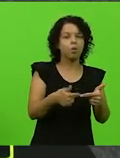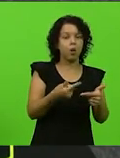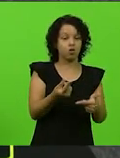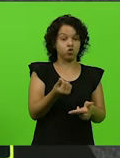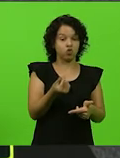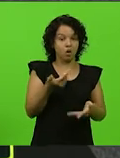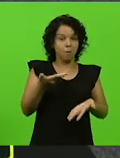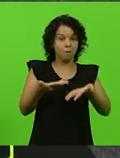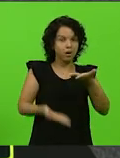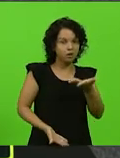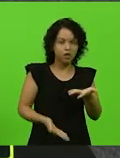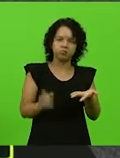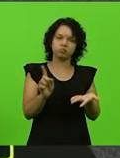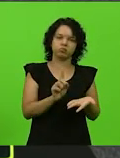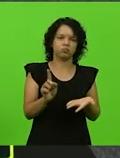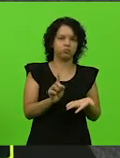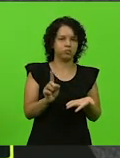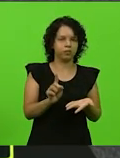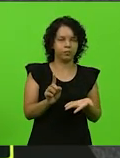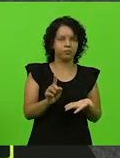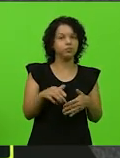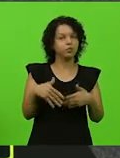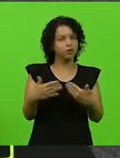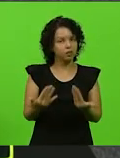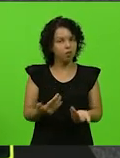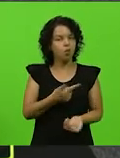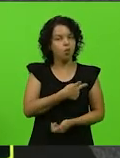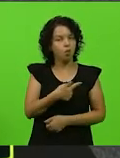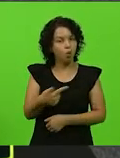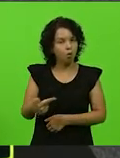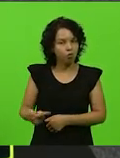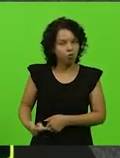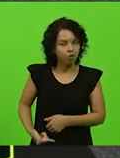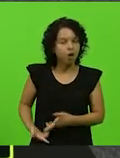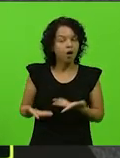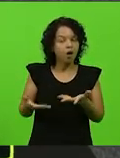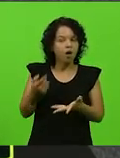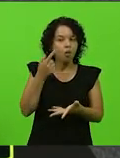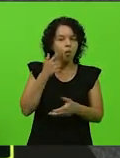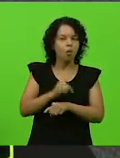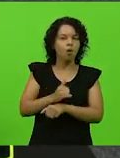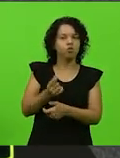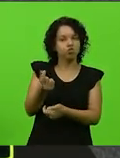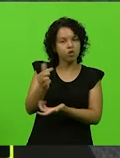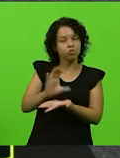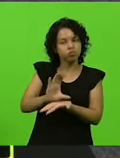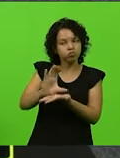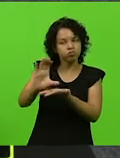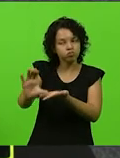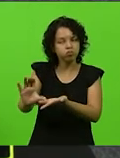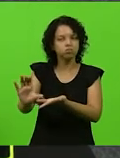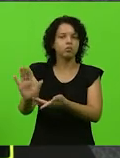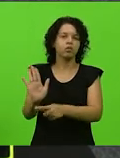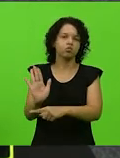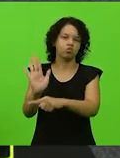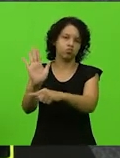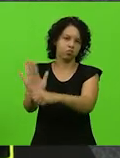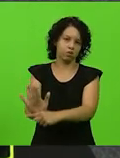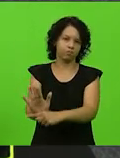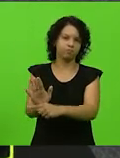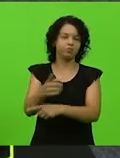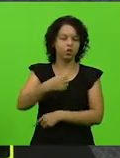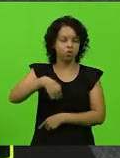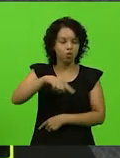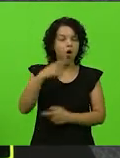perder este benefício de prestação continuada então governo procurou de uma forma da esse aos filho então a gente só